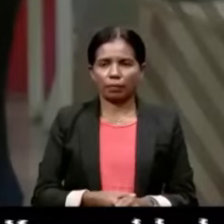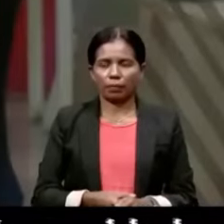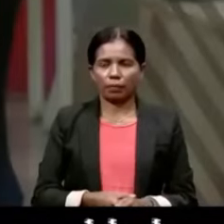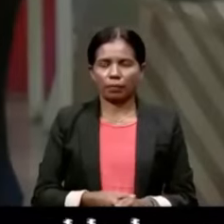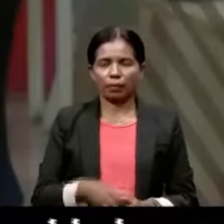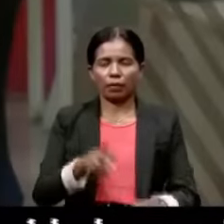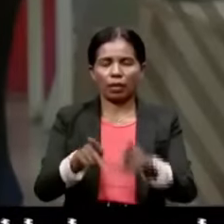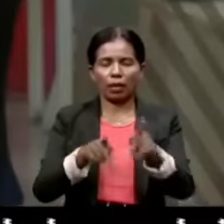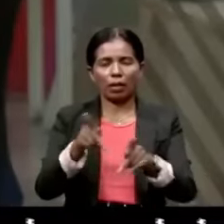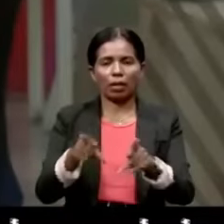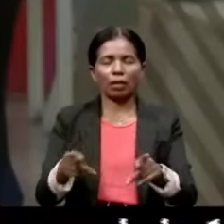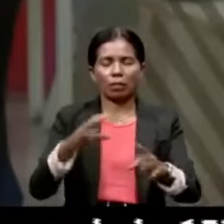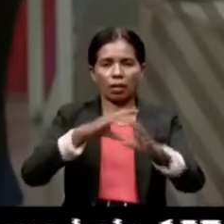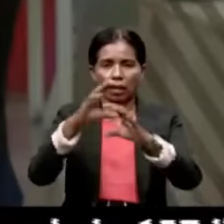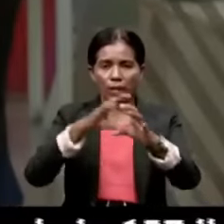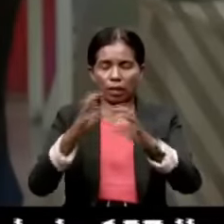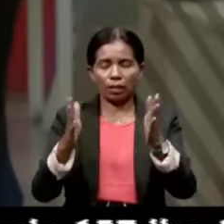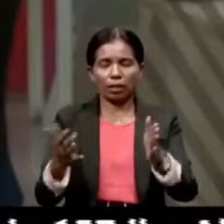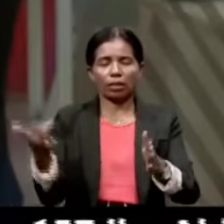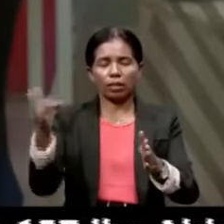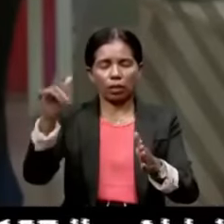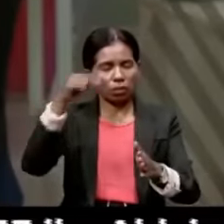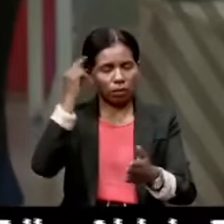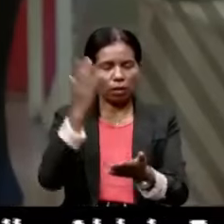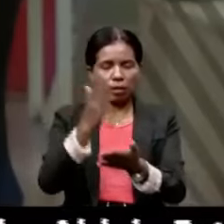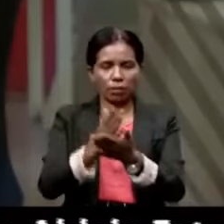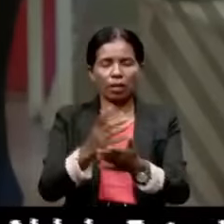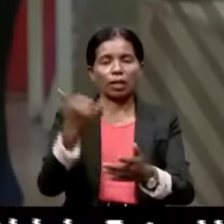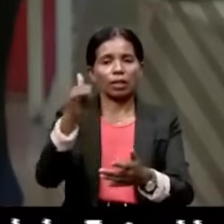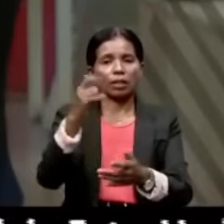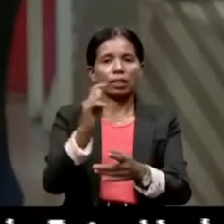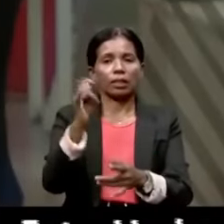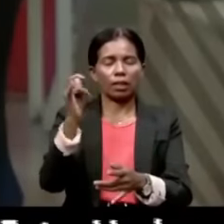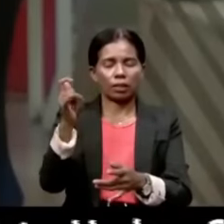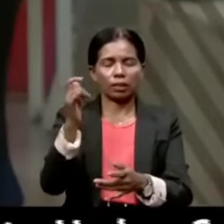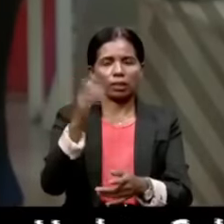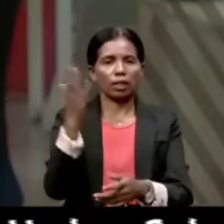Taxista Cira preocupa também o governo a atuar para a operação táxi antigo.